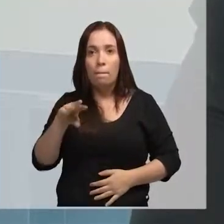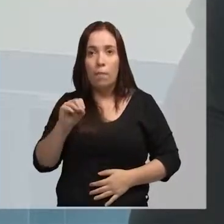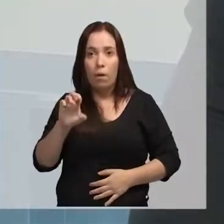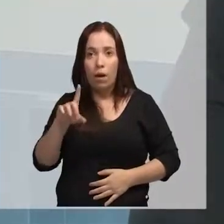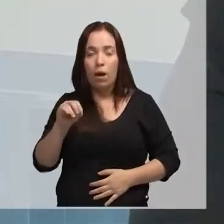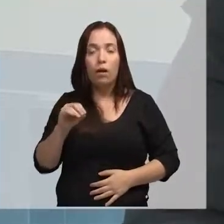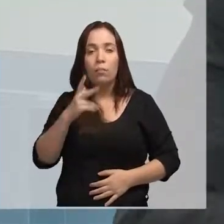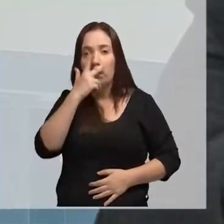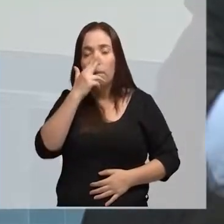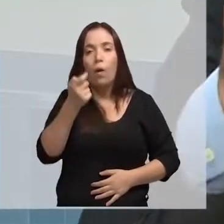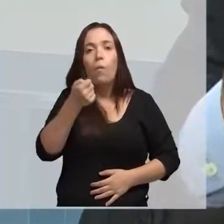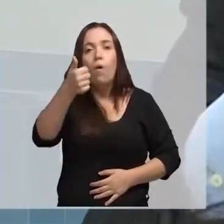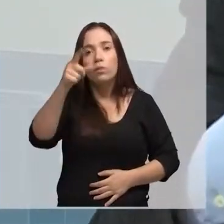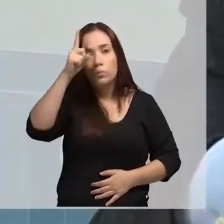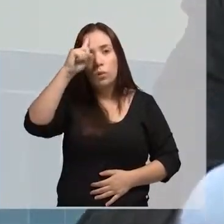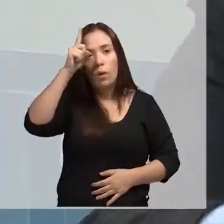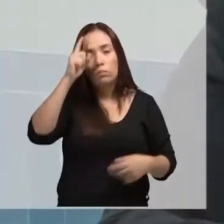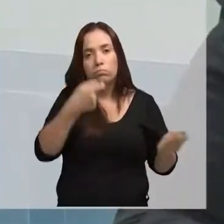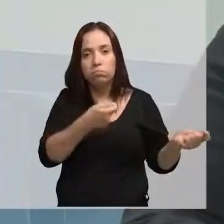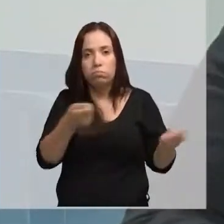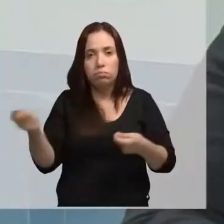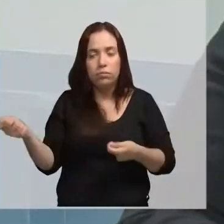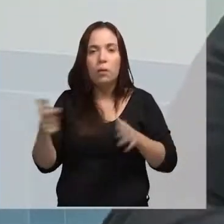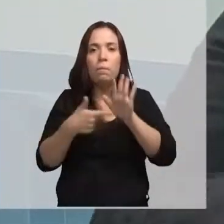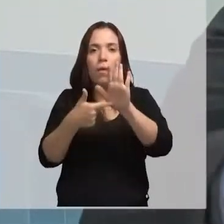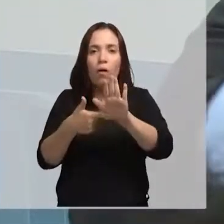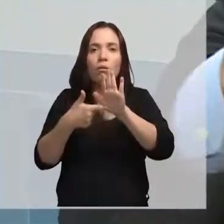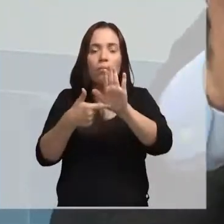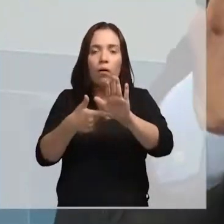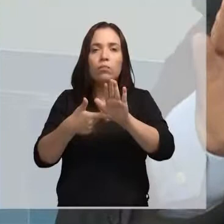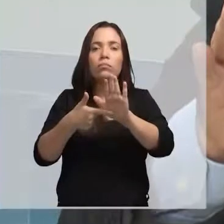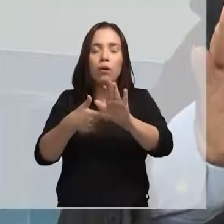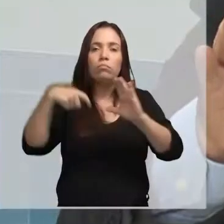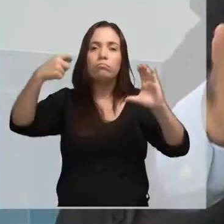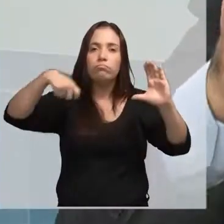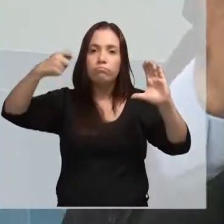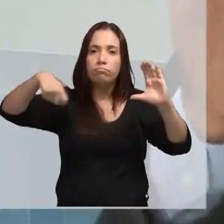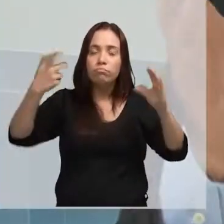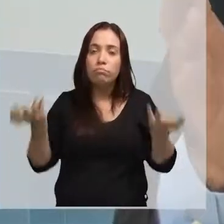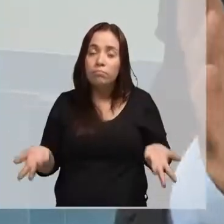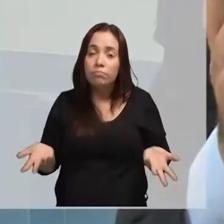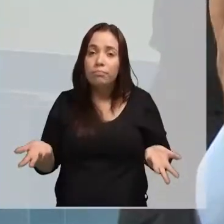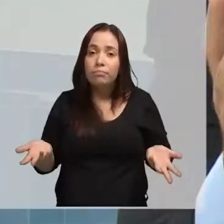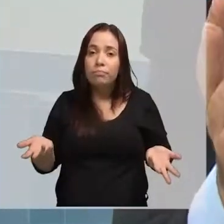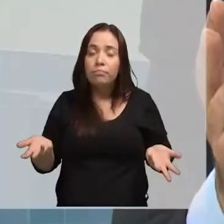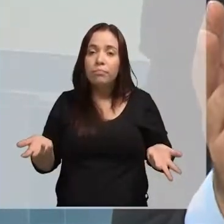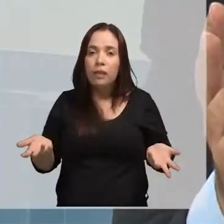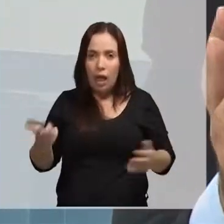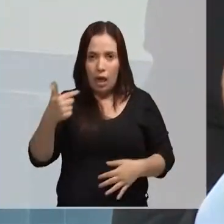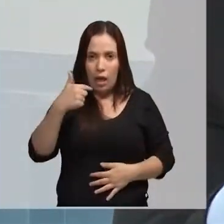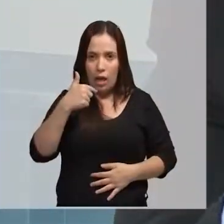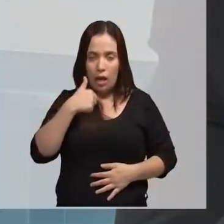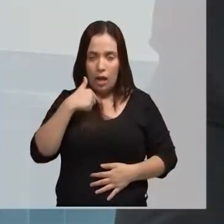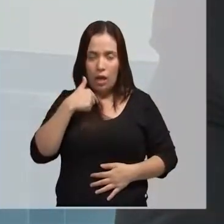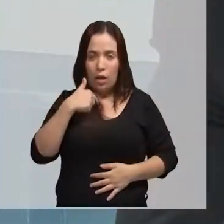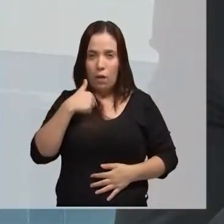Carlos Frederico... Só por quê? Porque, aí você fala, por que, Cássio Diri? O que é que tu está insinuando? Não estou insinuando nada. Esse rapaz, ele